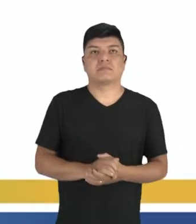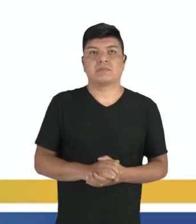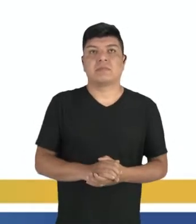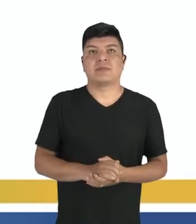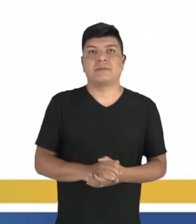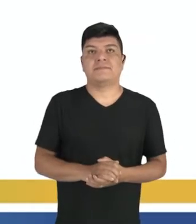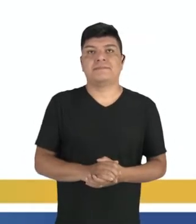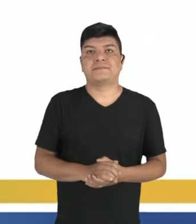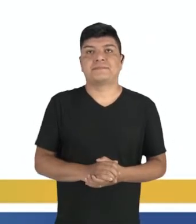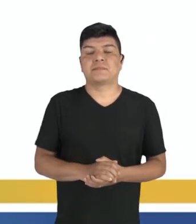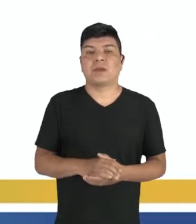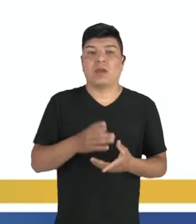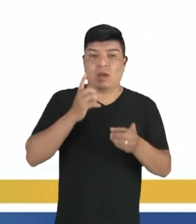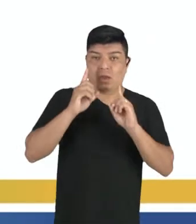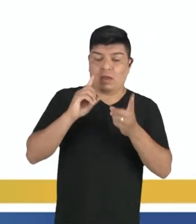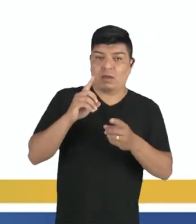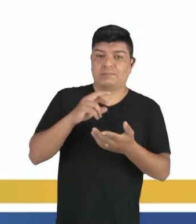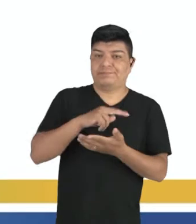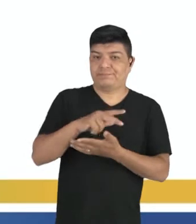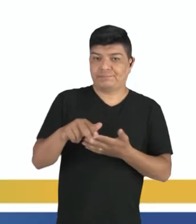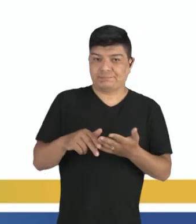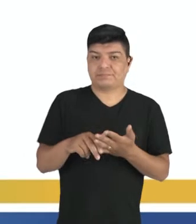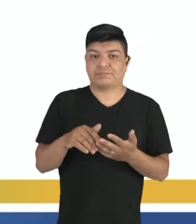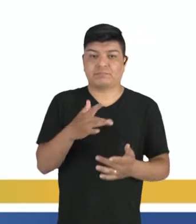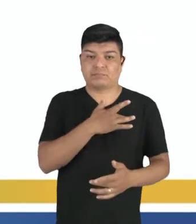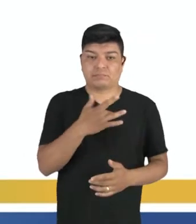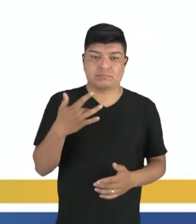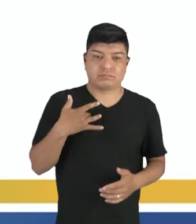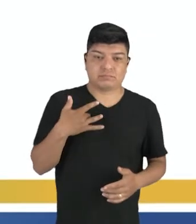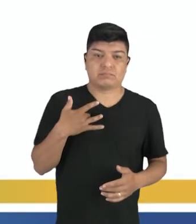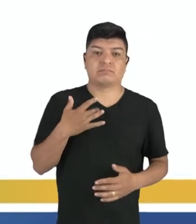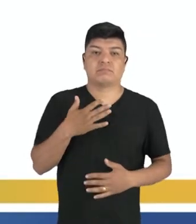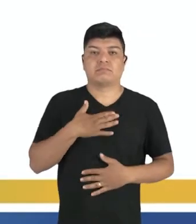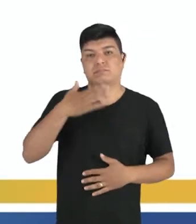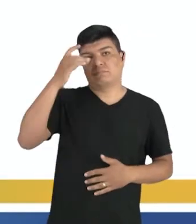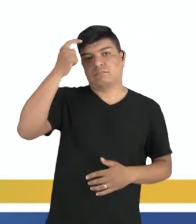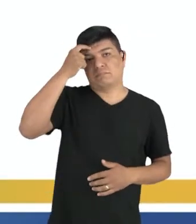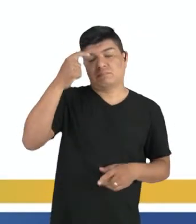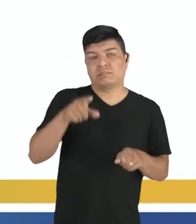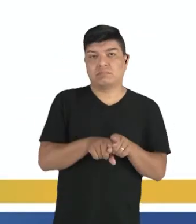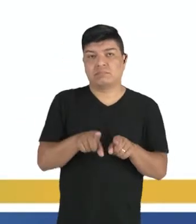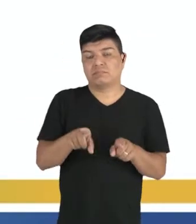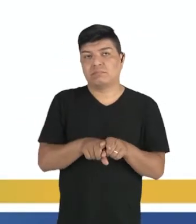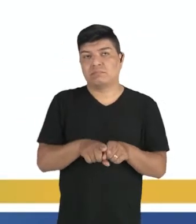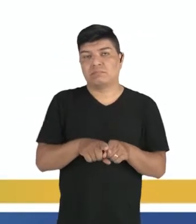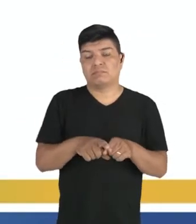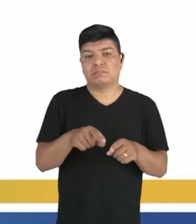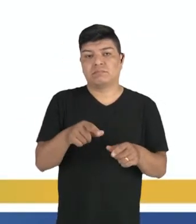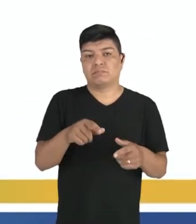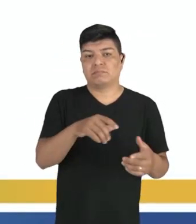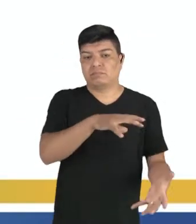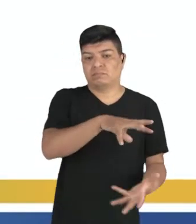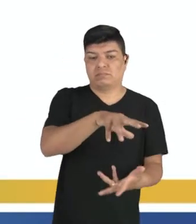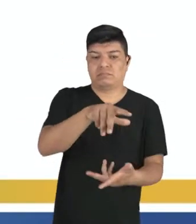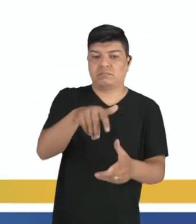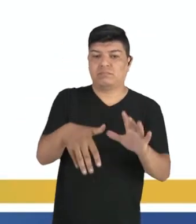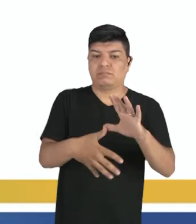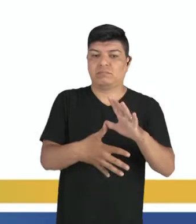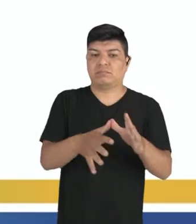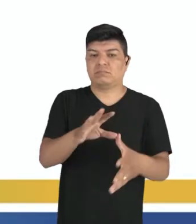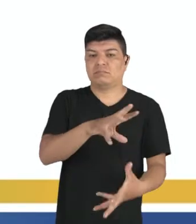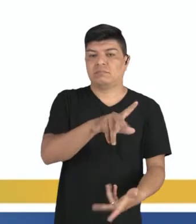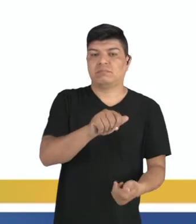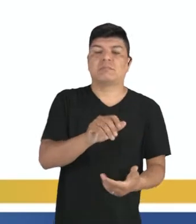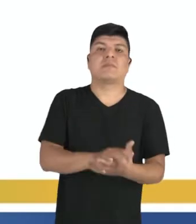trazido à tona esse debate, né, da questão aí da saúde, né, física, mental, nesses tempos de pandemia, né, galera? São tempos